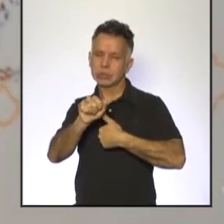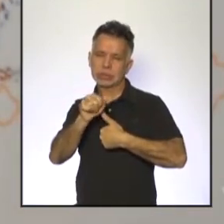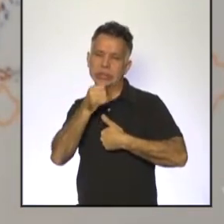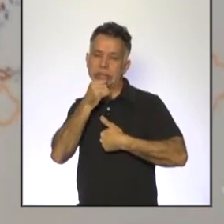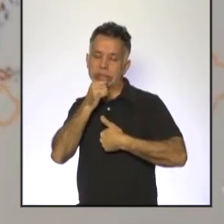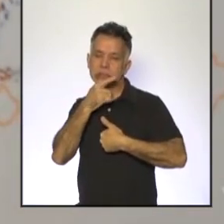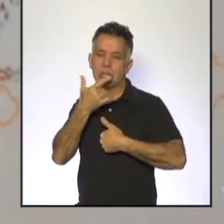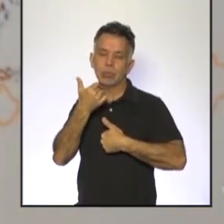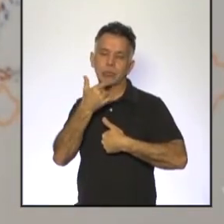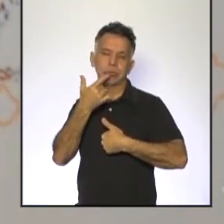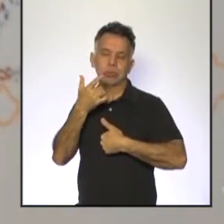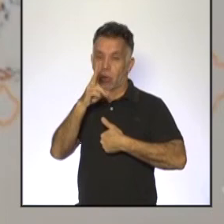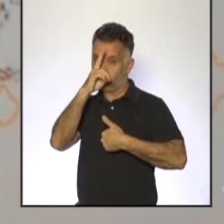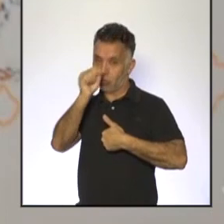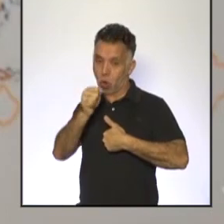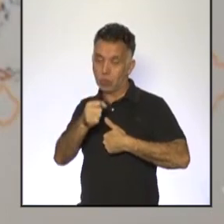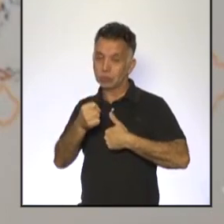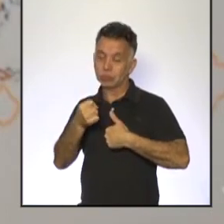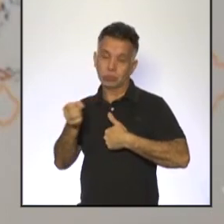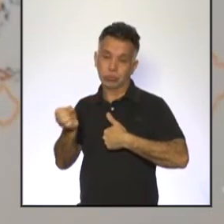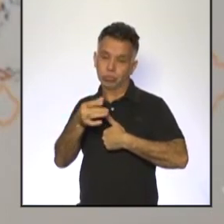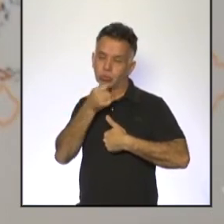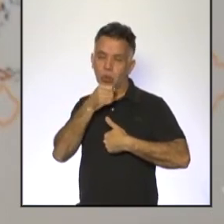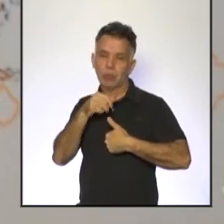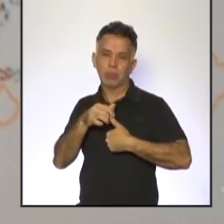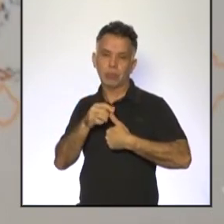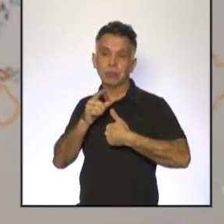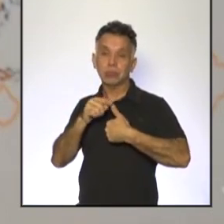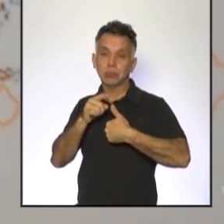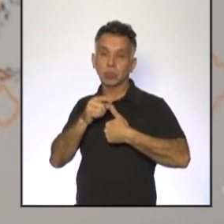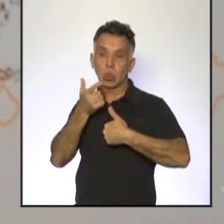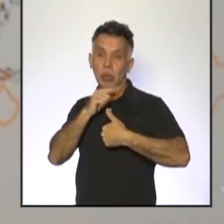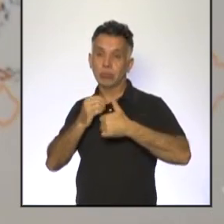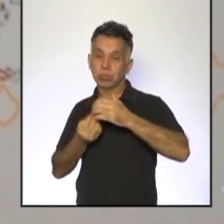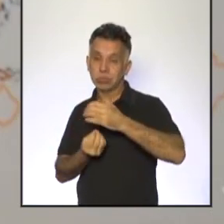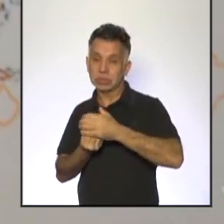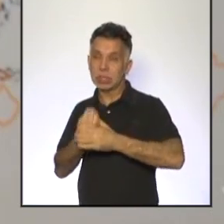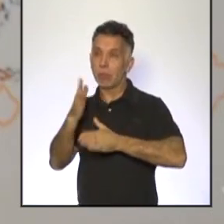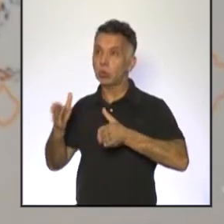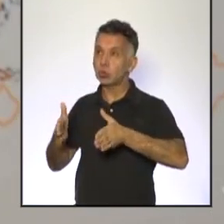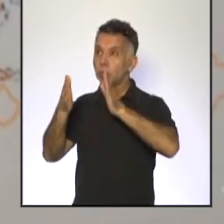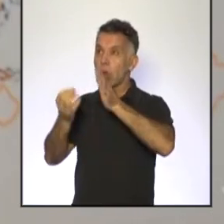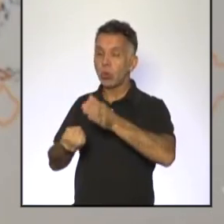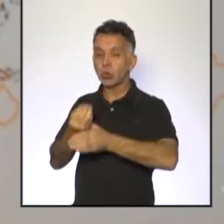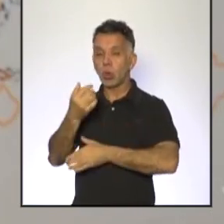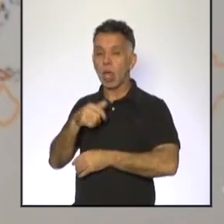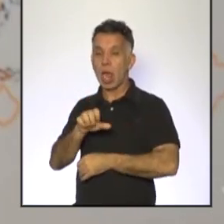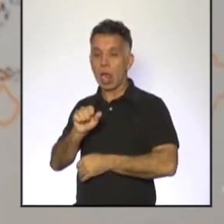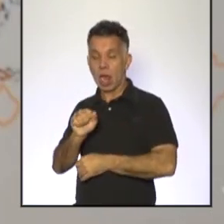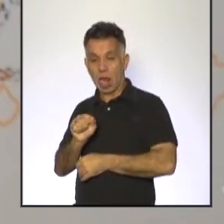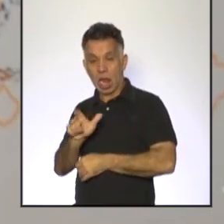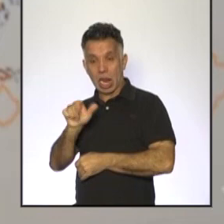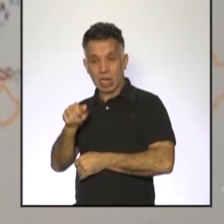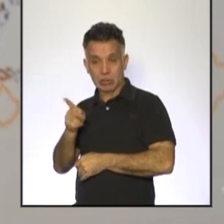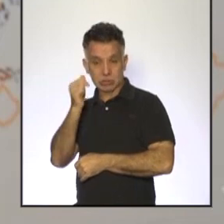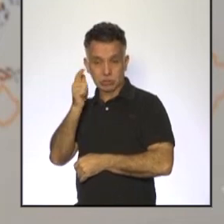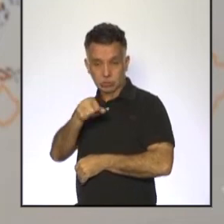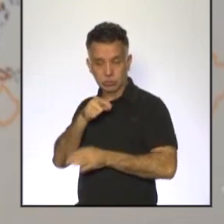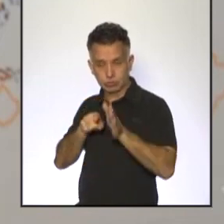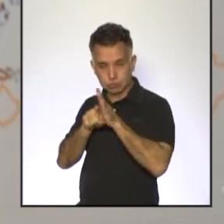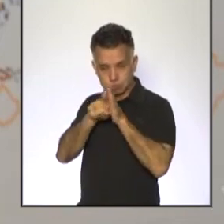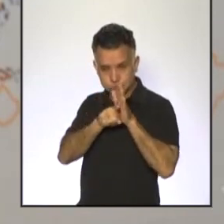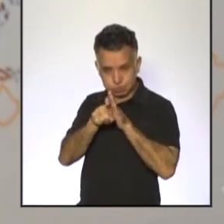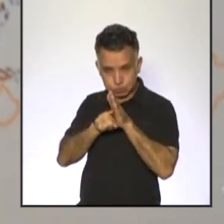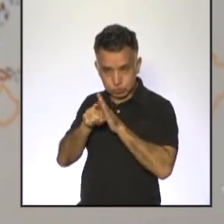magma andesítico, não à toa tem esse nome, né? Subir no vulcão Lasca, se vocês observarem depois no seu tempo livre aí,